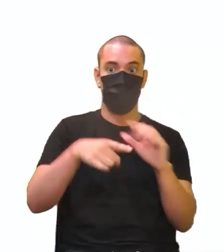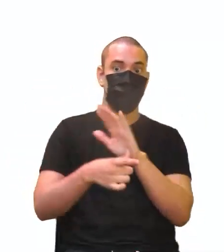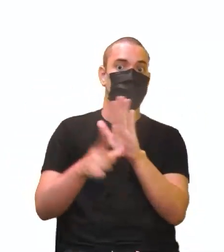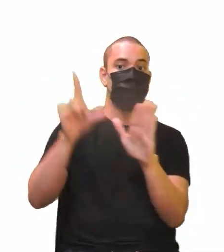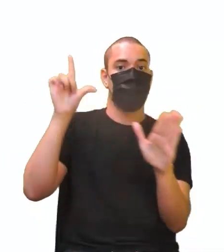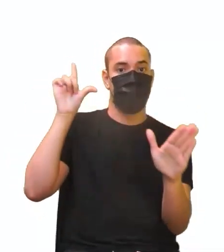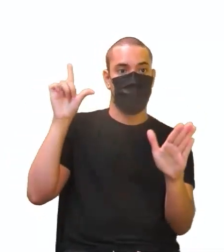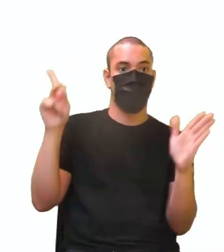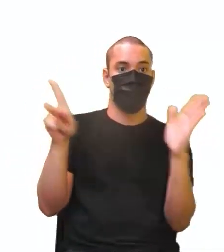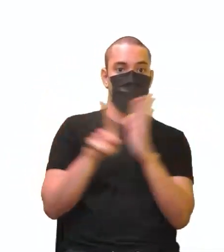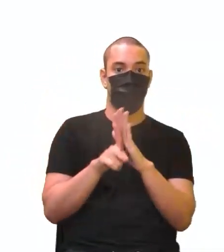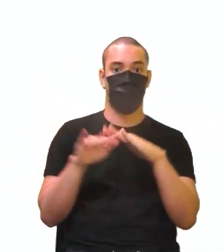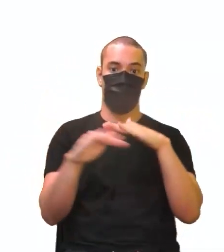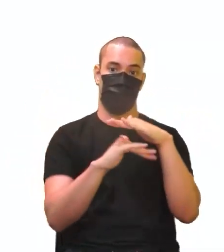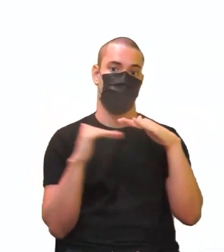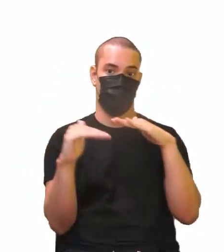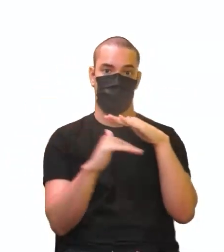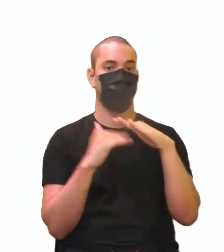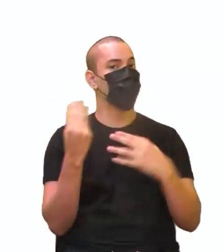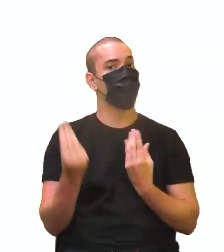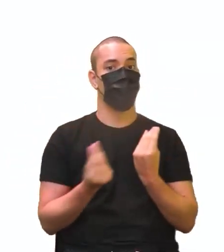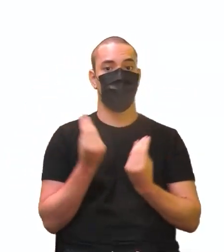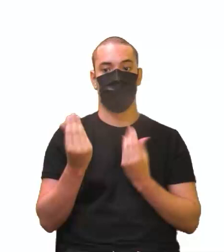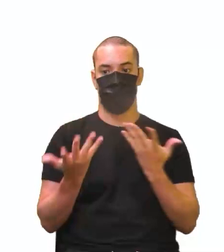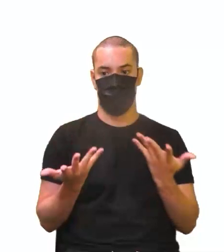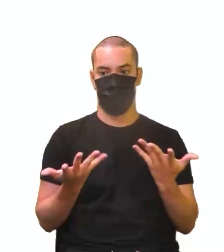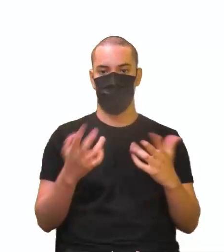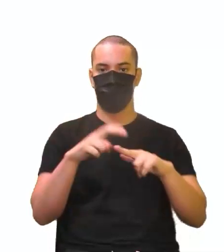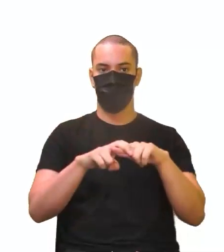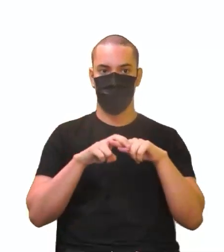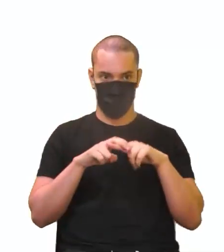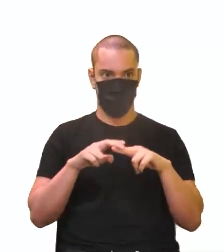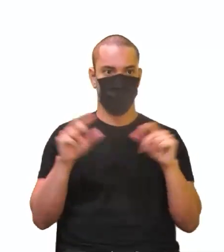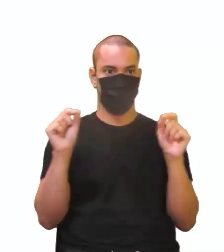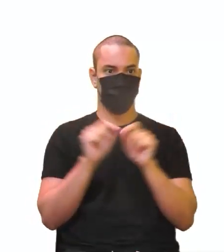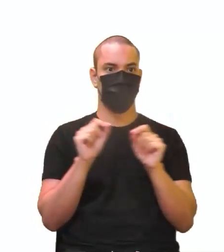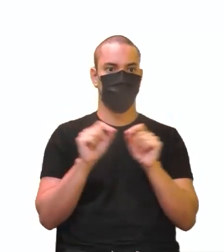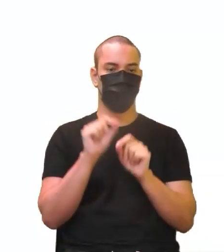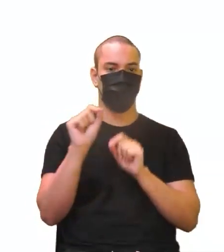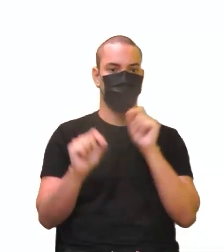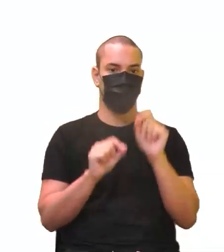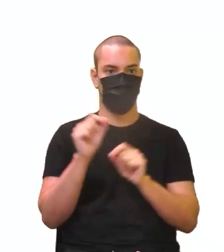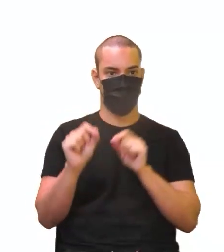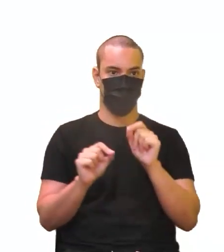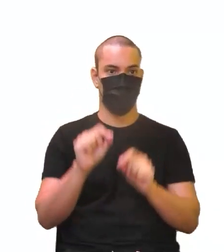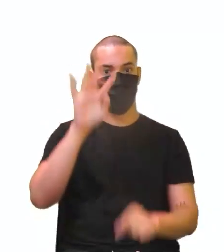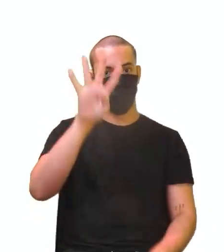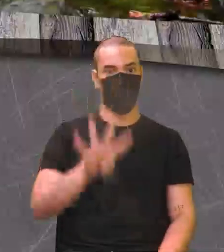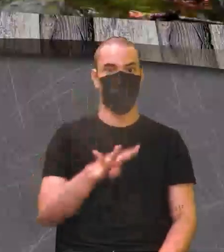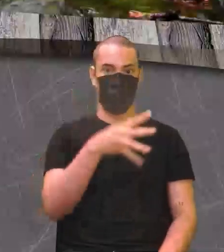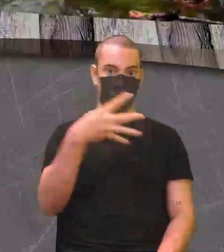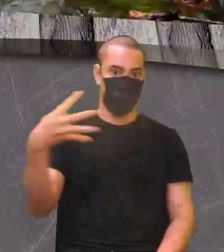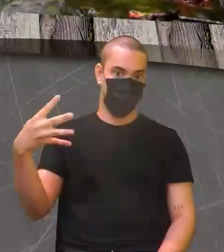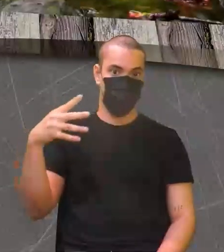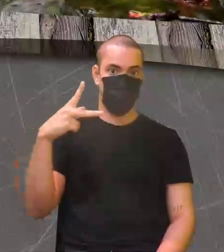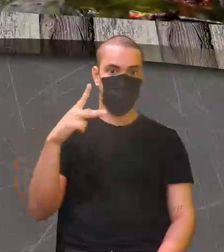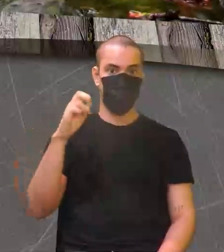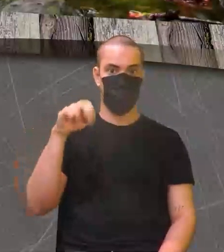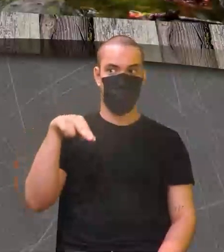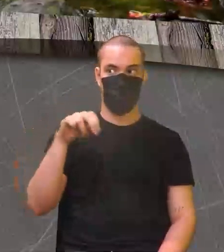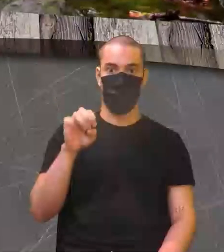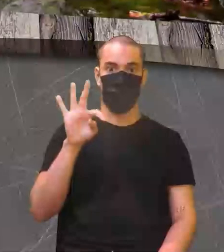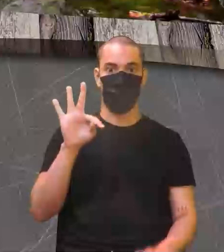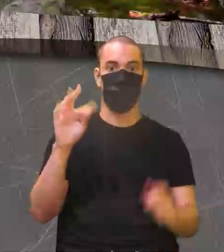lá nos parentais? Tá? Então, aqui a gente vai montar o quadrozinho de Pinet para poder